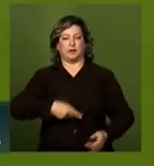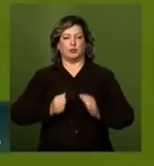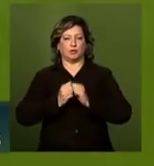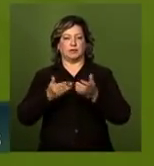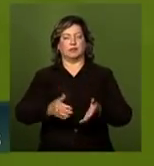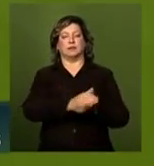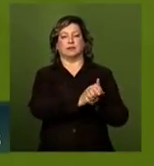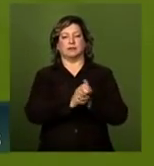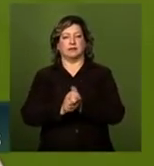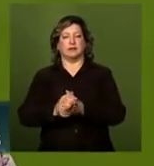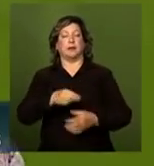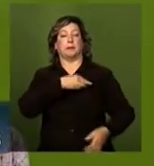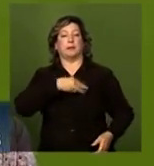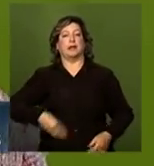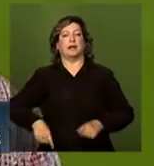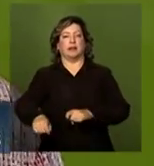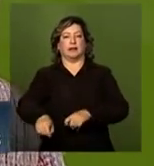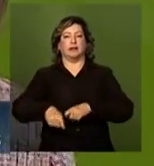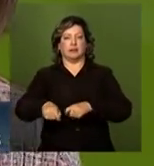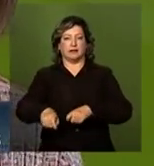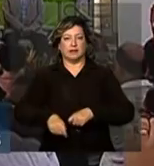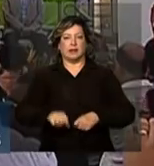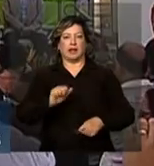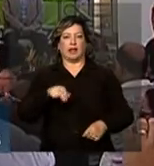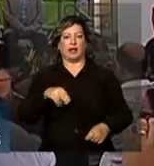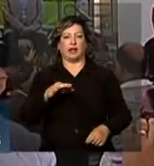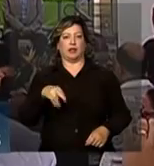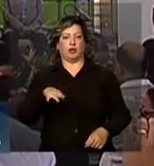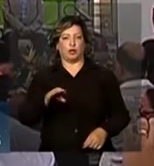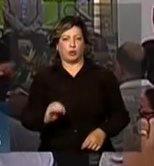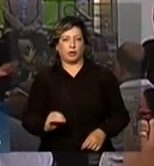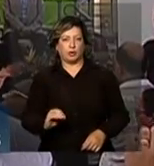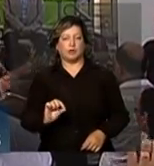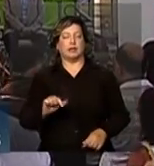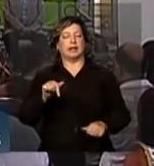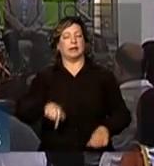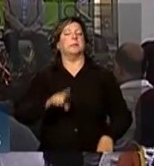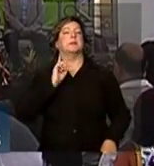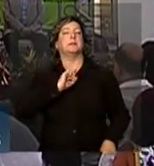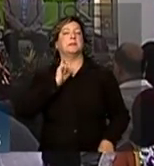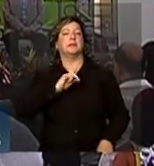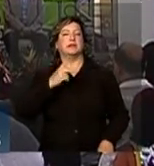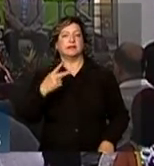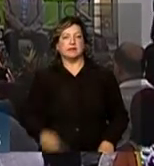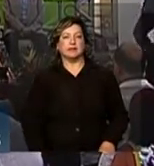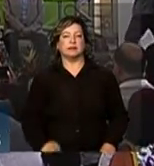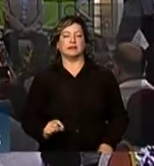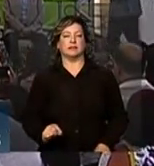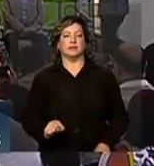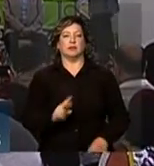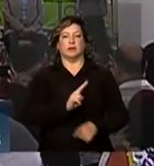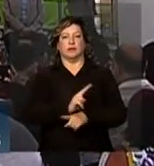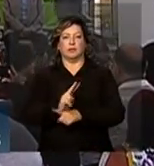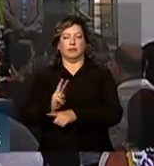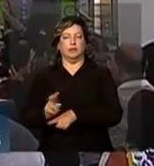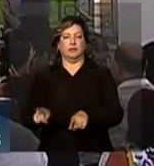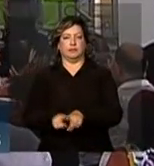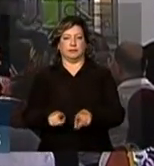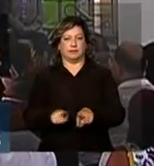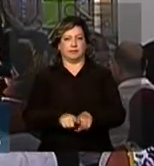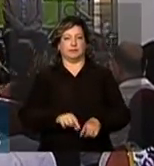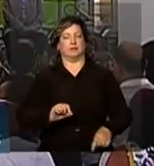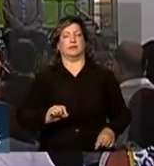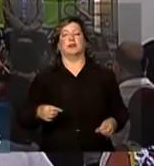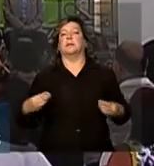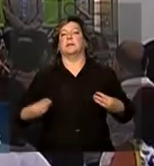aqui ministro da Agricultura Antônio Andrade aqui Mineiro de Minas Gerais cuidando também do Ministério da